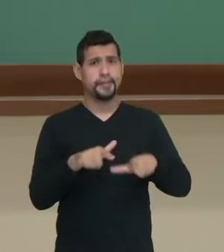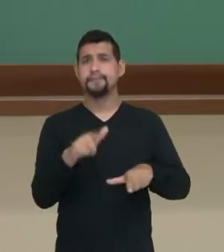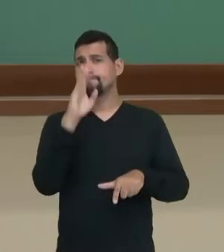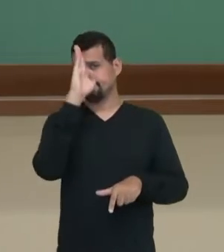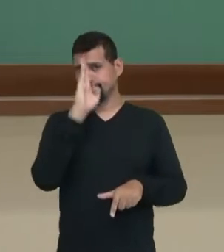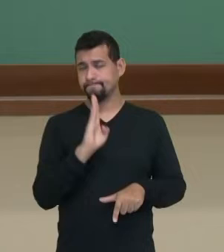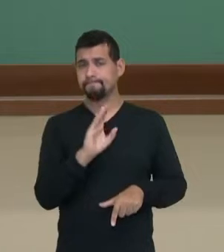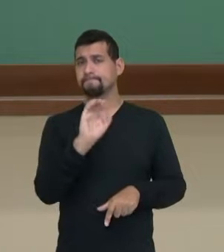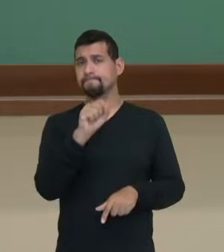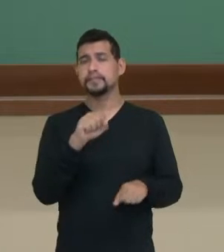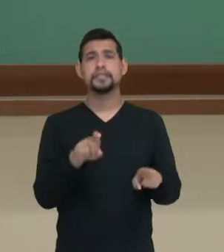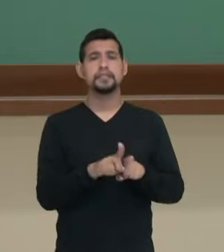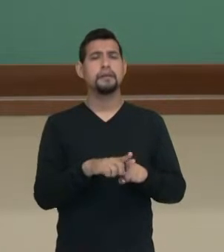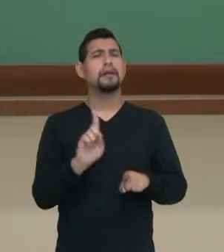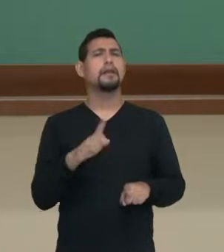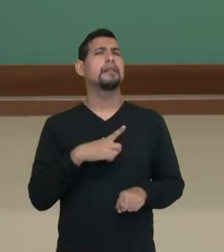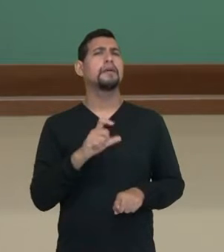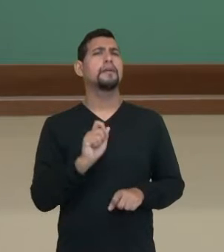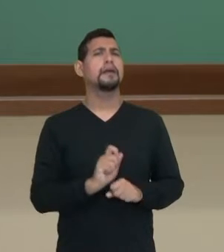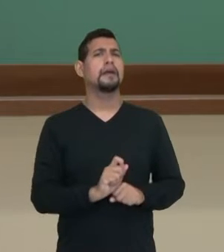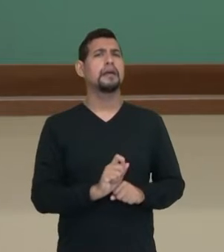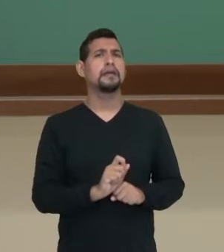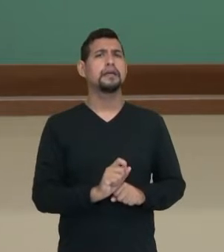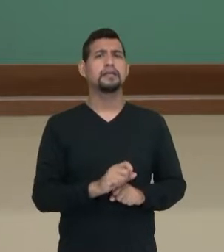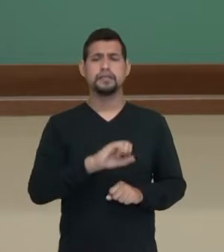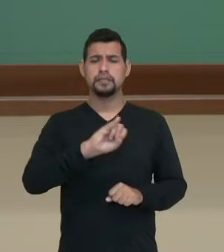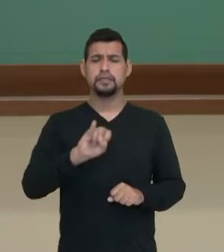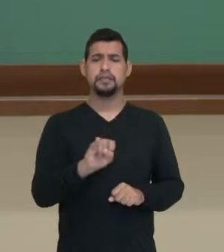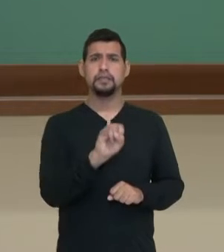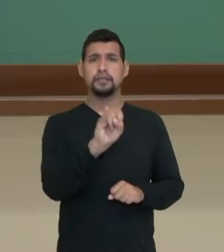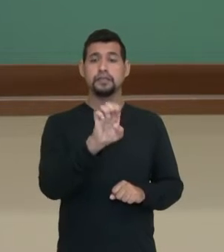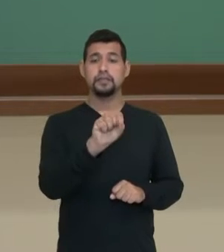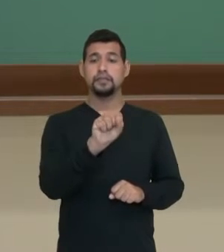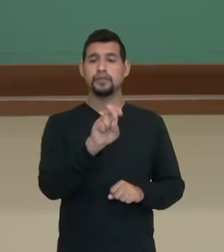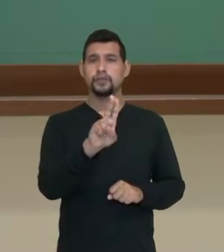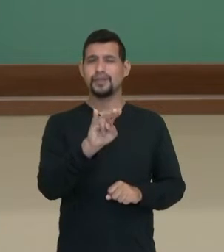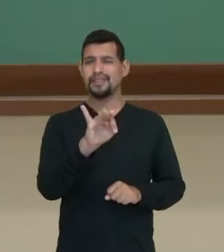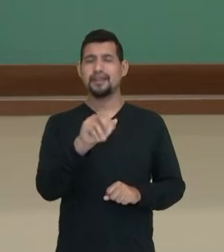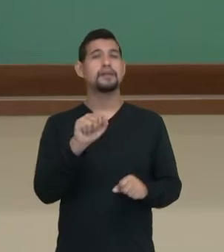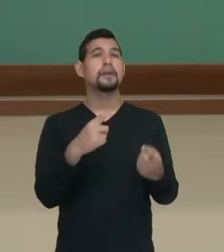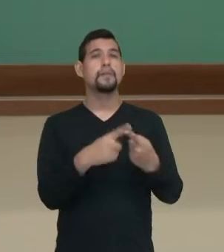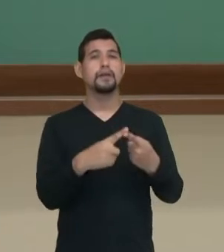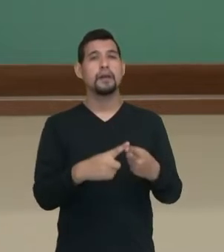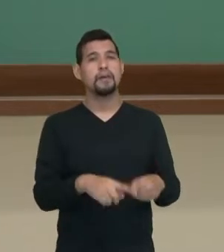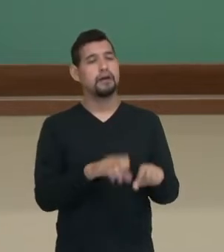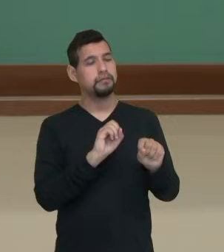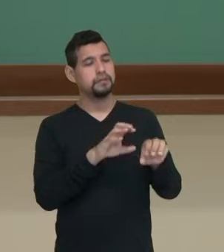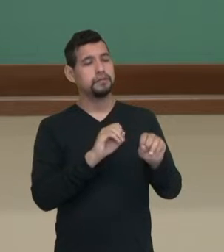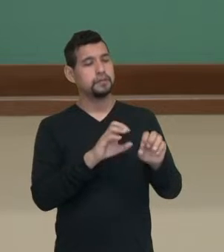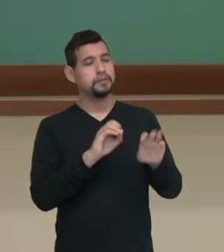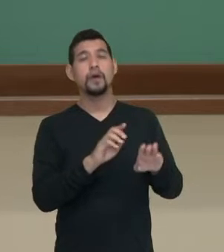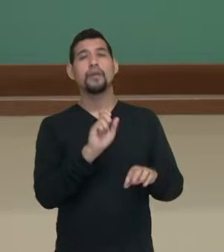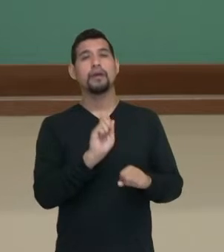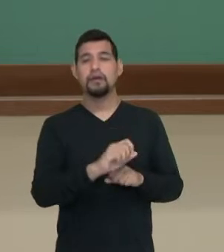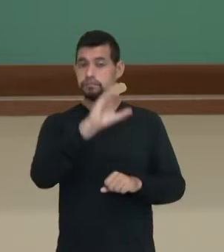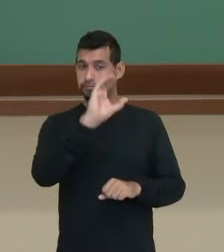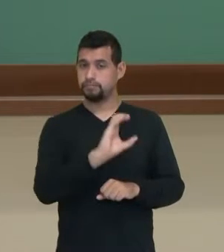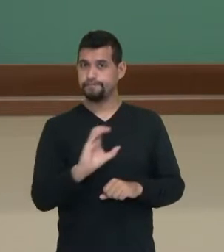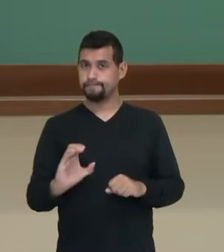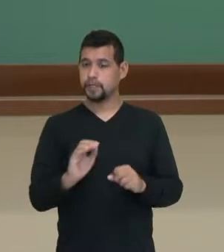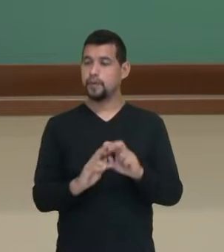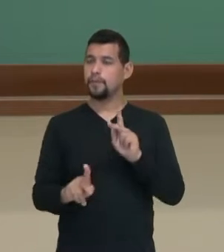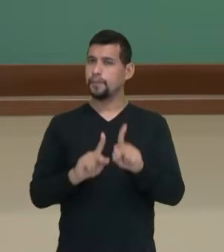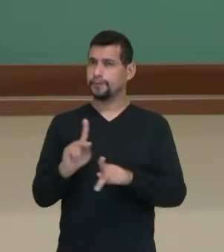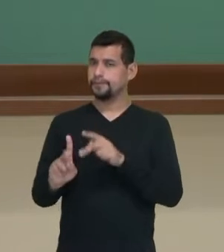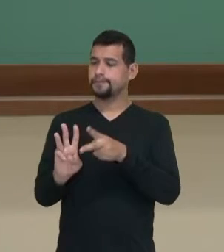regiões. E também nós vamos ter aqui também os jesuítas que se estabeleceram para a catequização dos indígenas. Isso vai ser